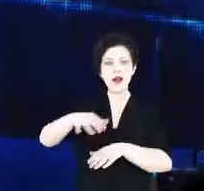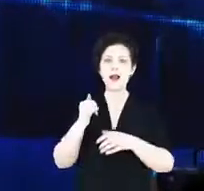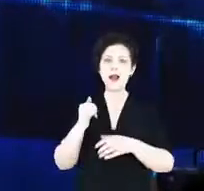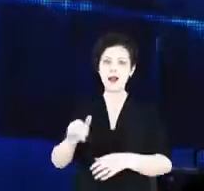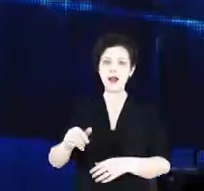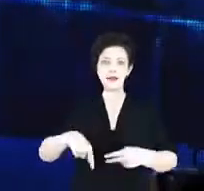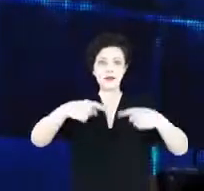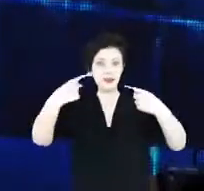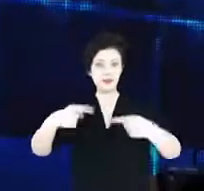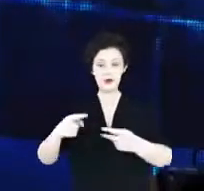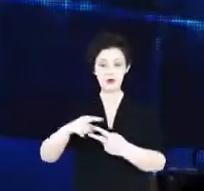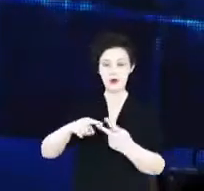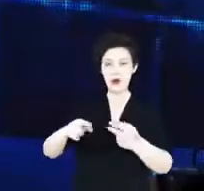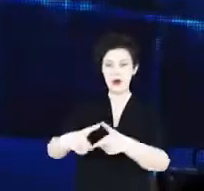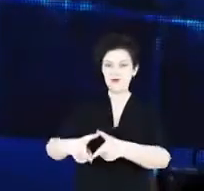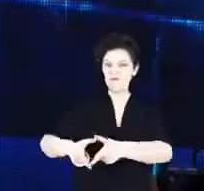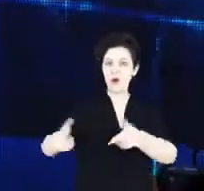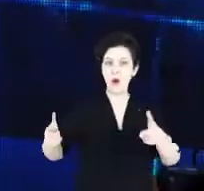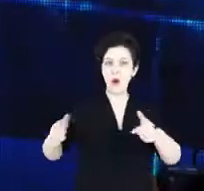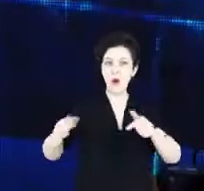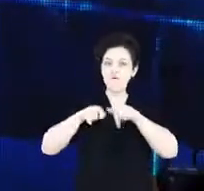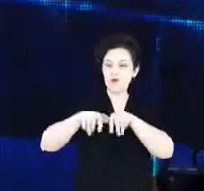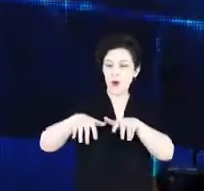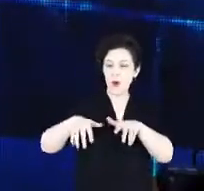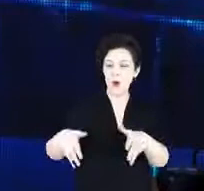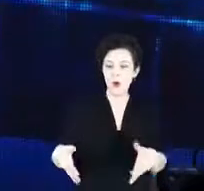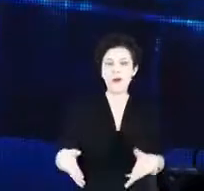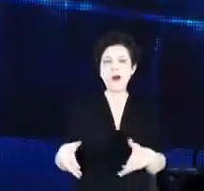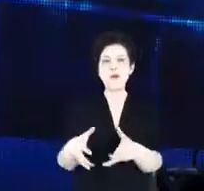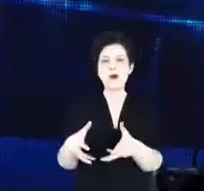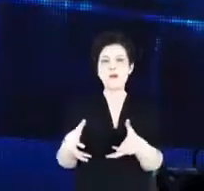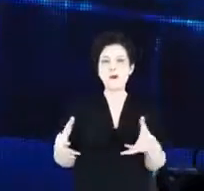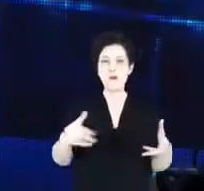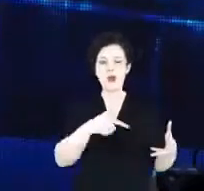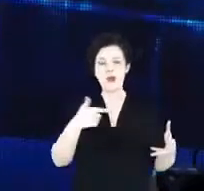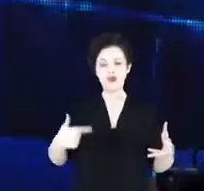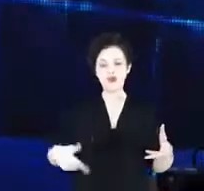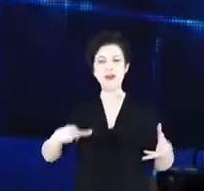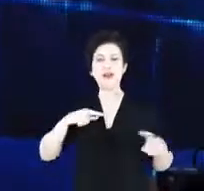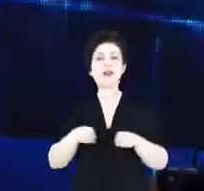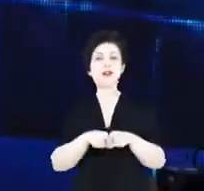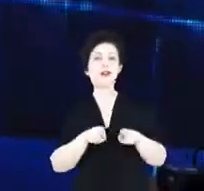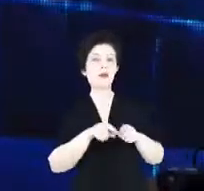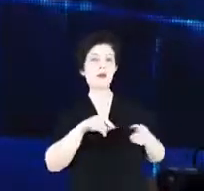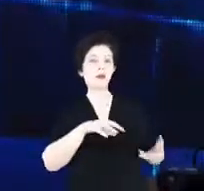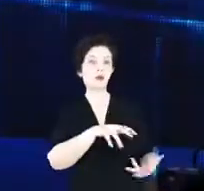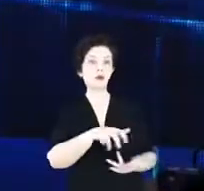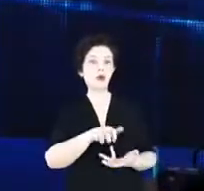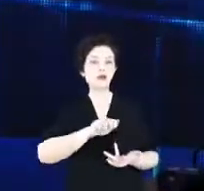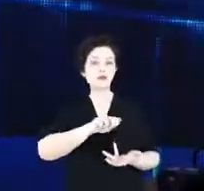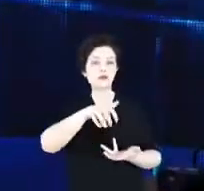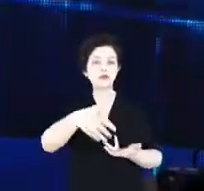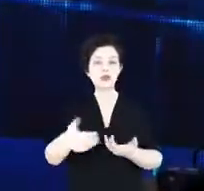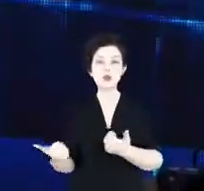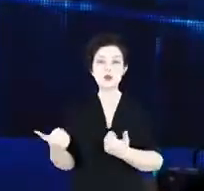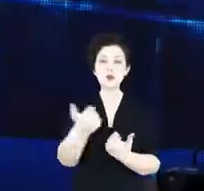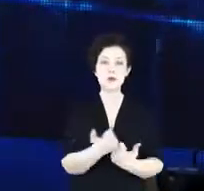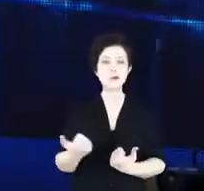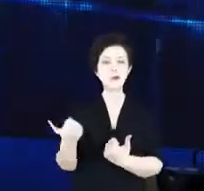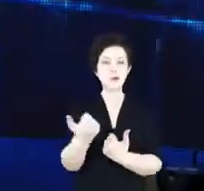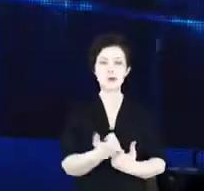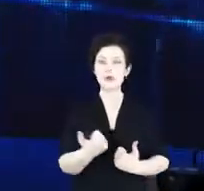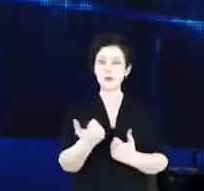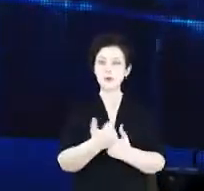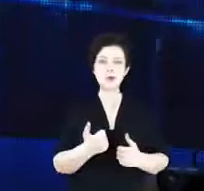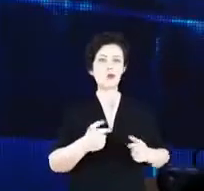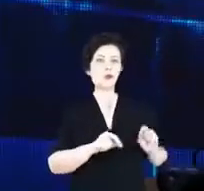né? Crescer a matriz, atendendo a demanda crescente que a China tem, e também substituir as fontes térmicas